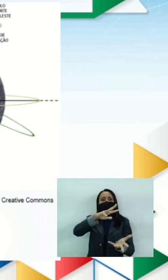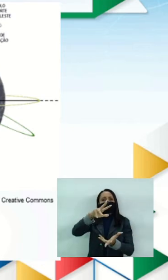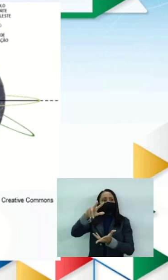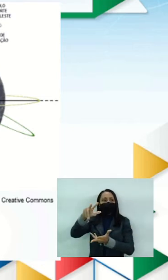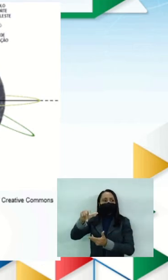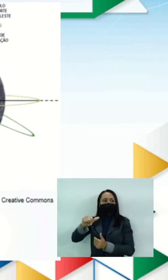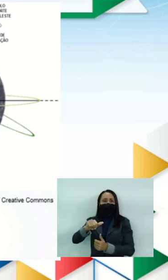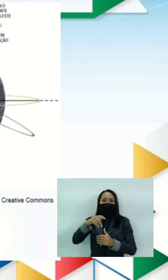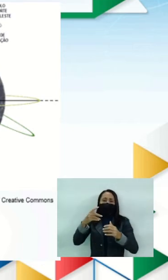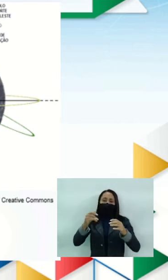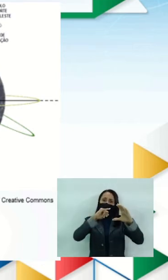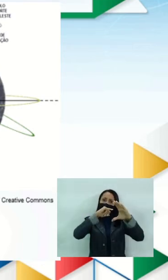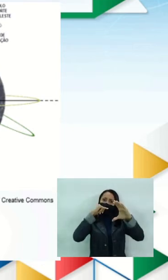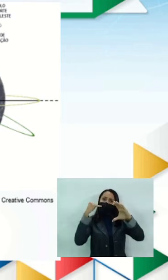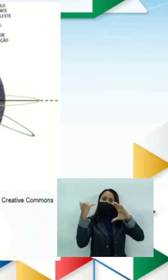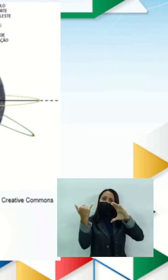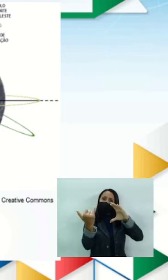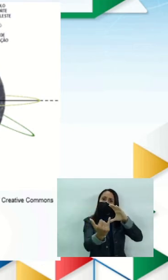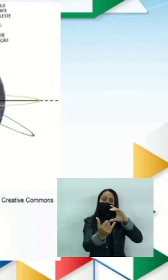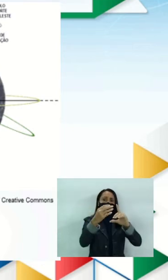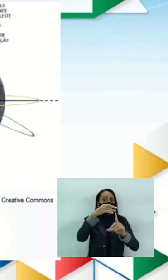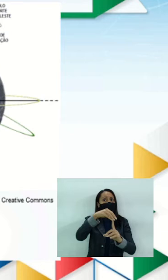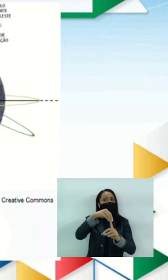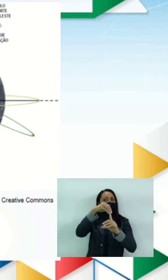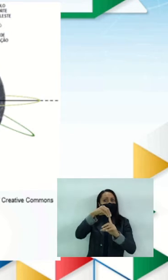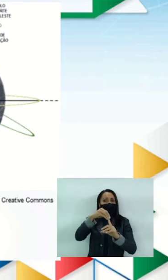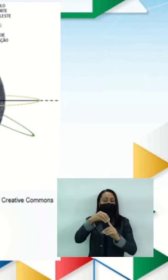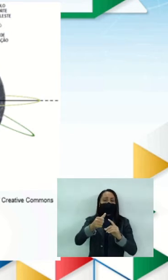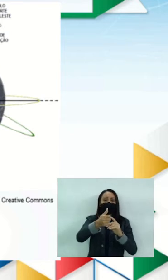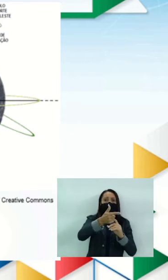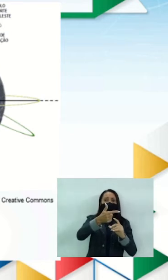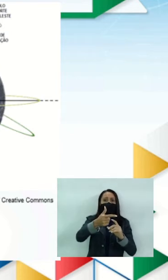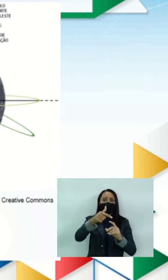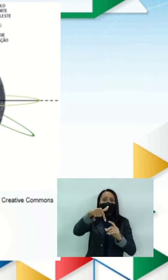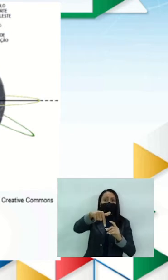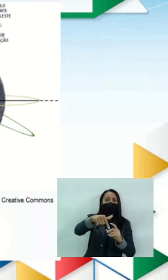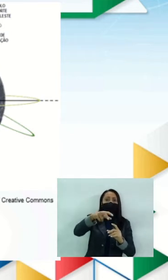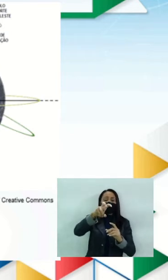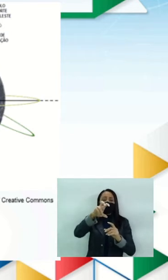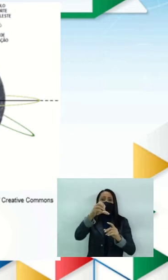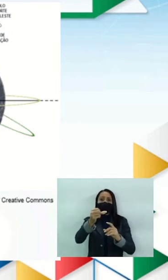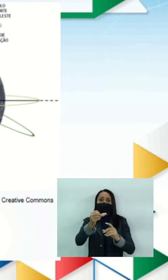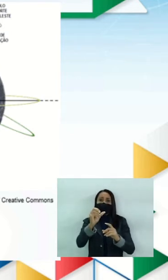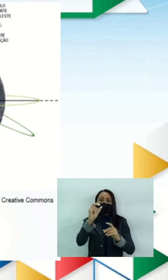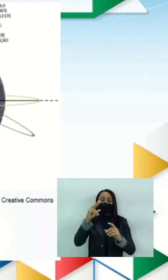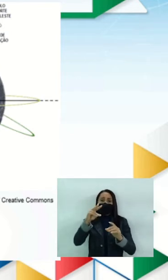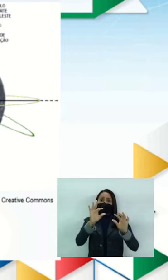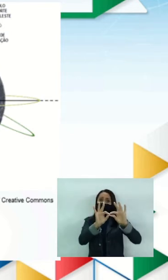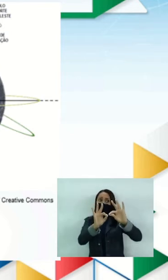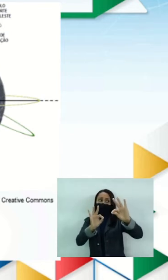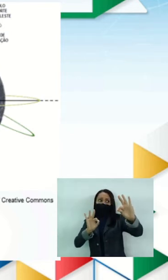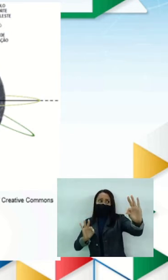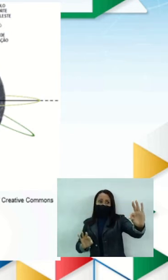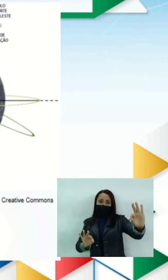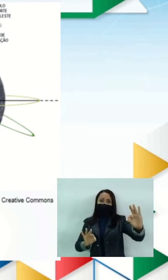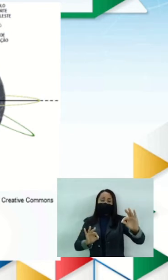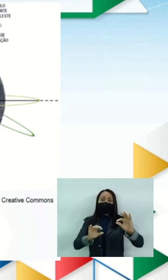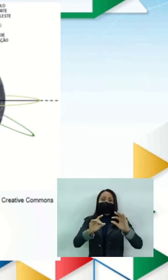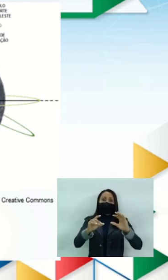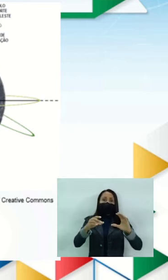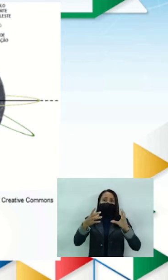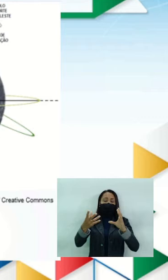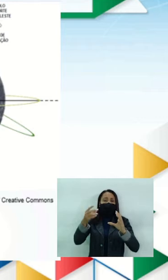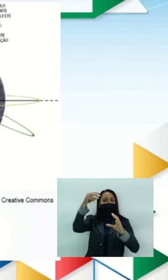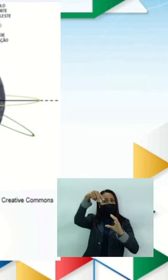linha do Equador uma das principais, com um diâmetro de 12.756 quilômetros, que divide a Terra nos hemisférios